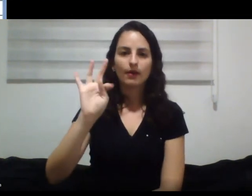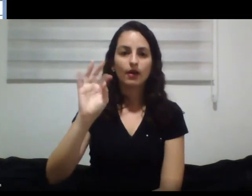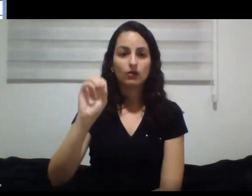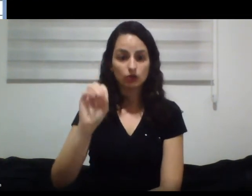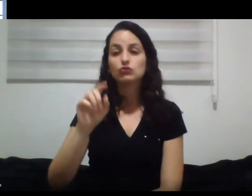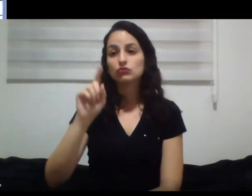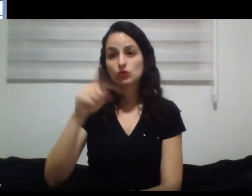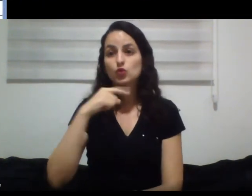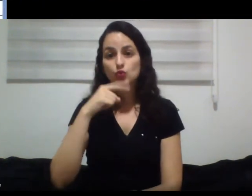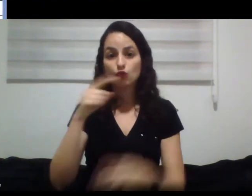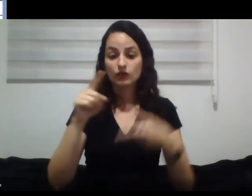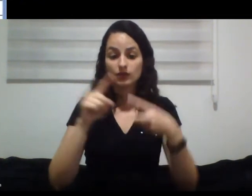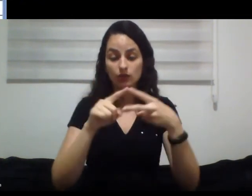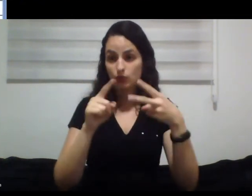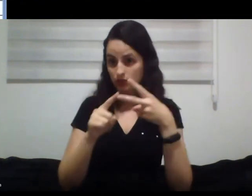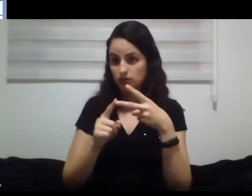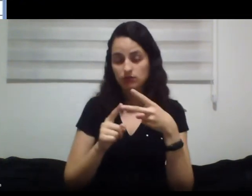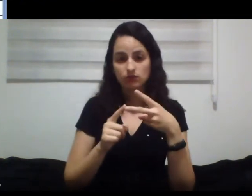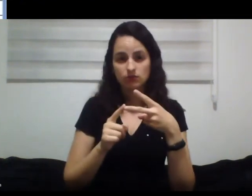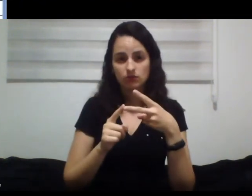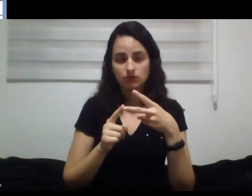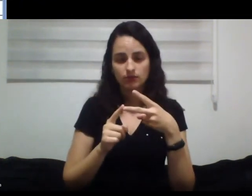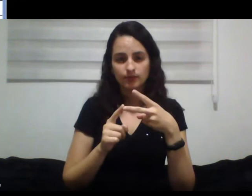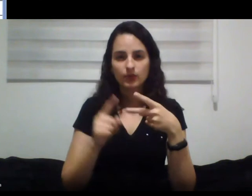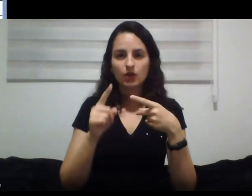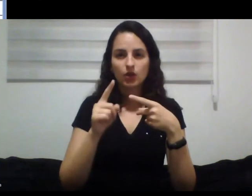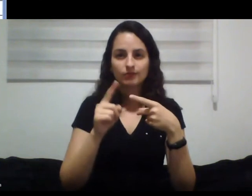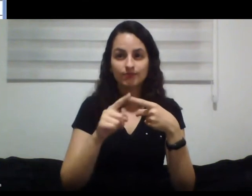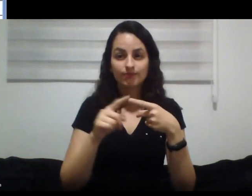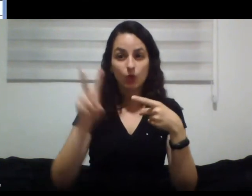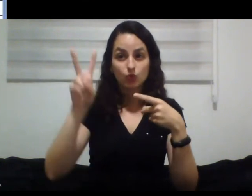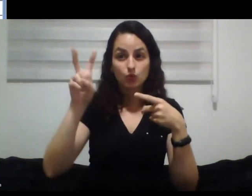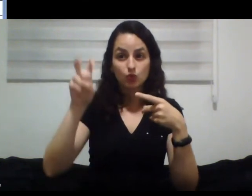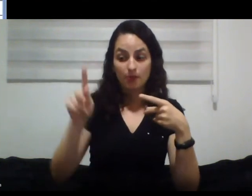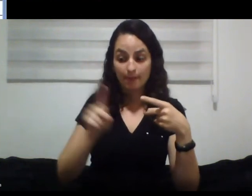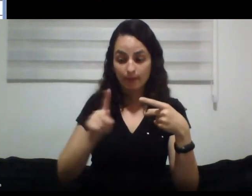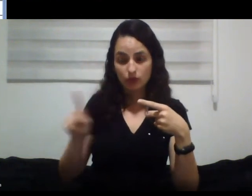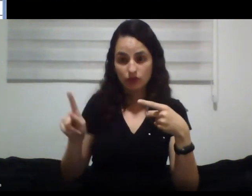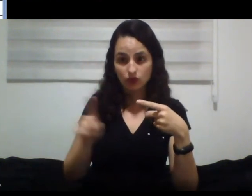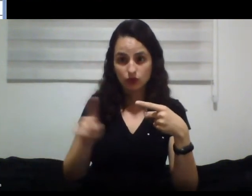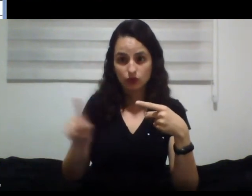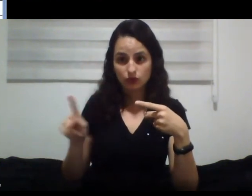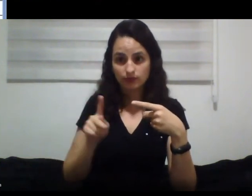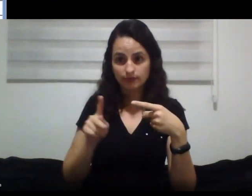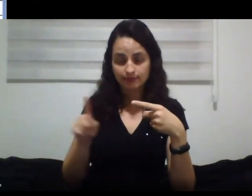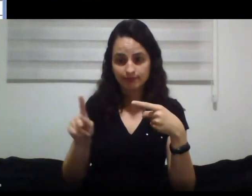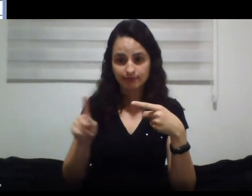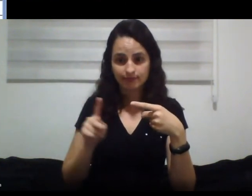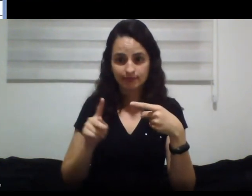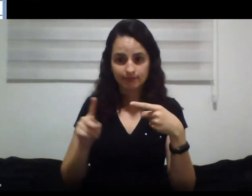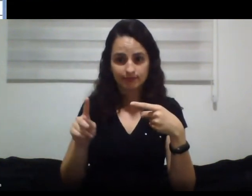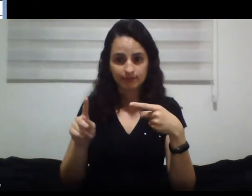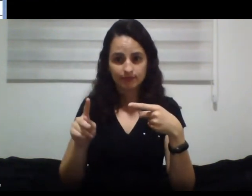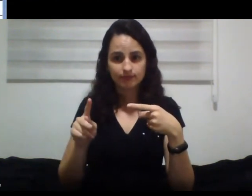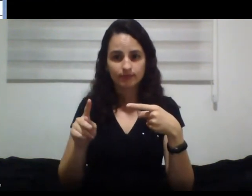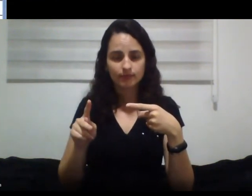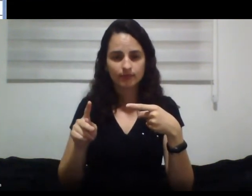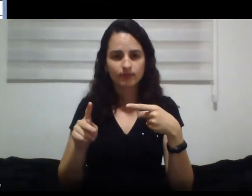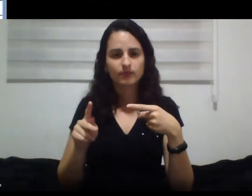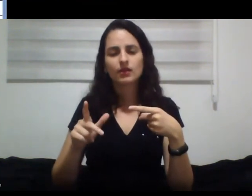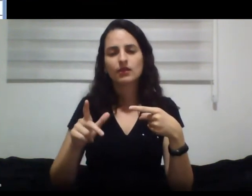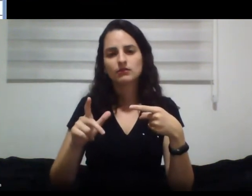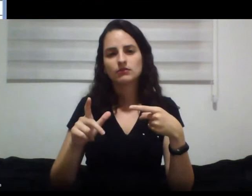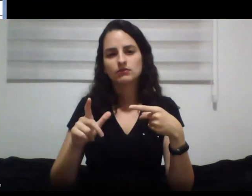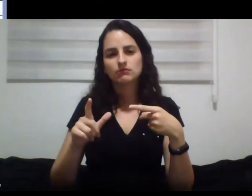coisa, algum evento, ou está fazendo, com os alunos. É importante, professor Reinaldo, se eu não estou enganado, falou que é um momento de